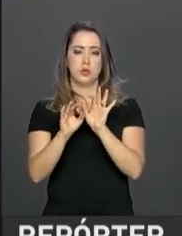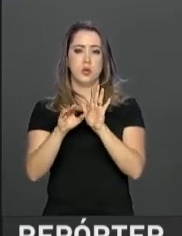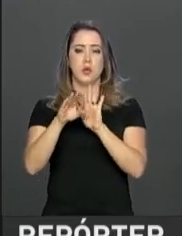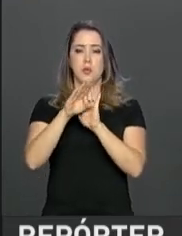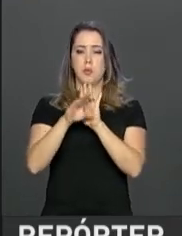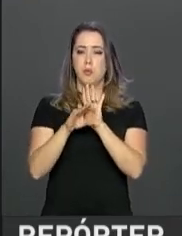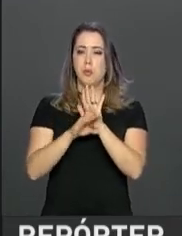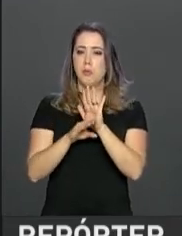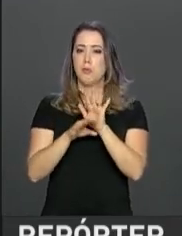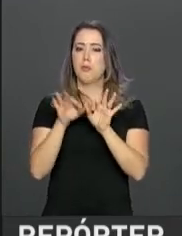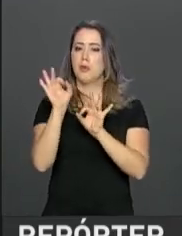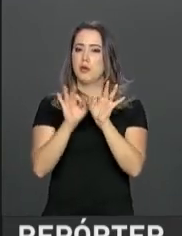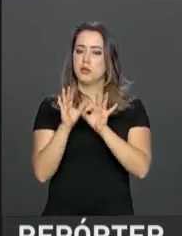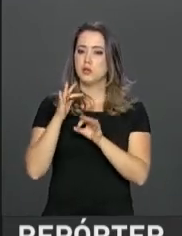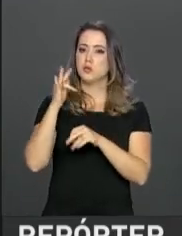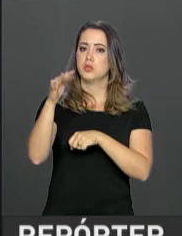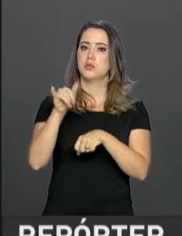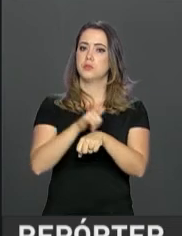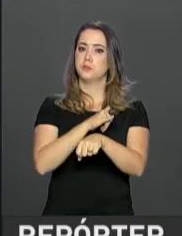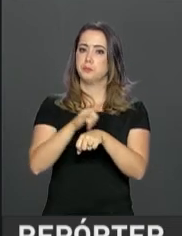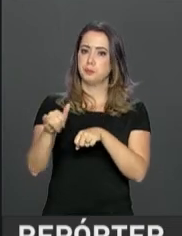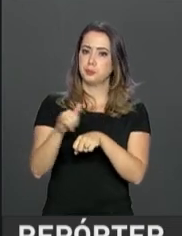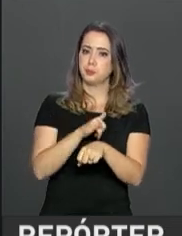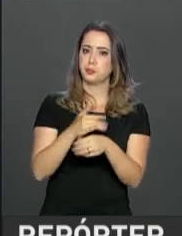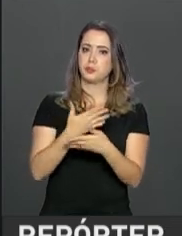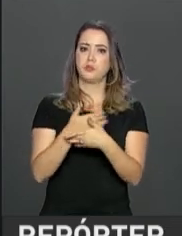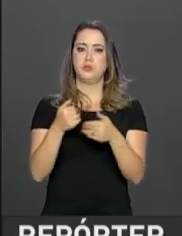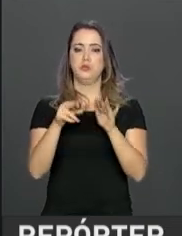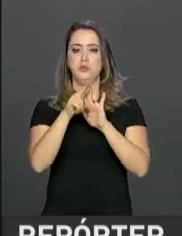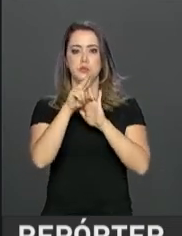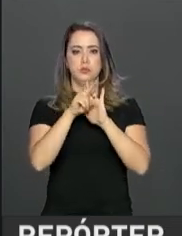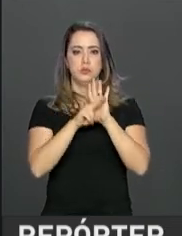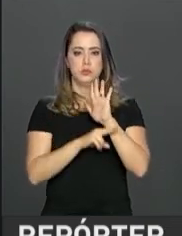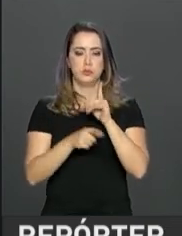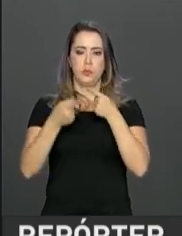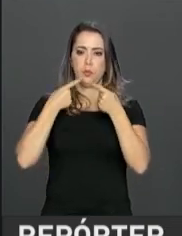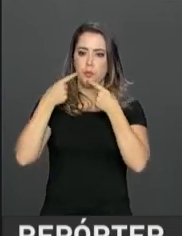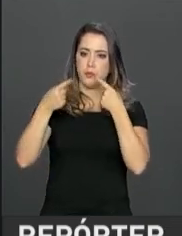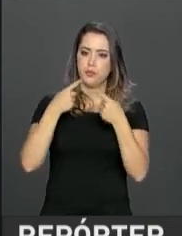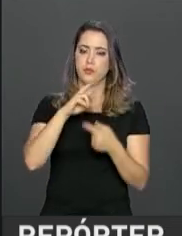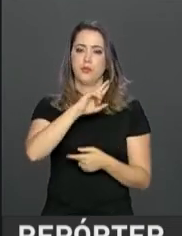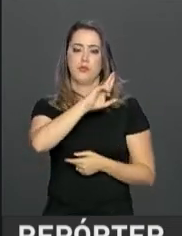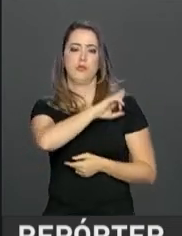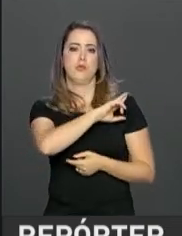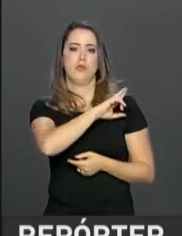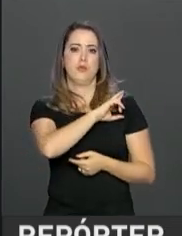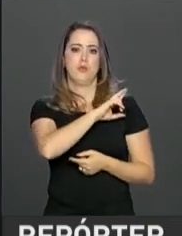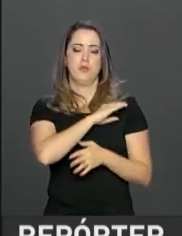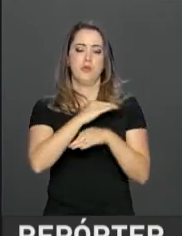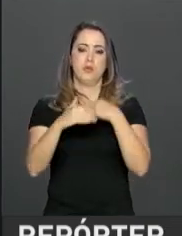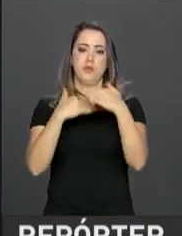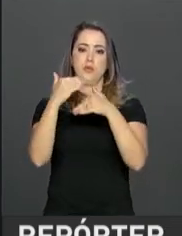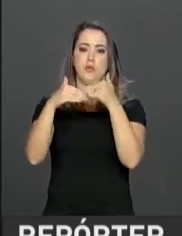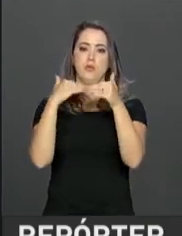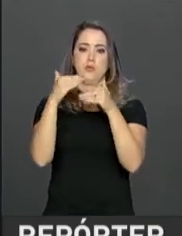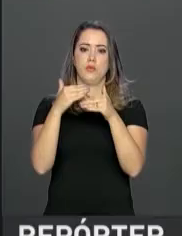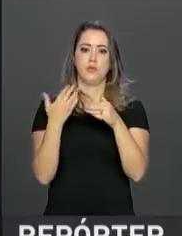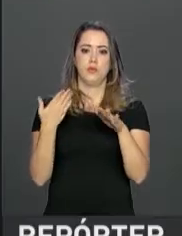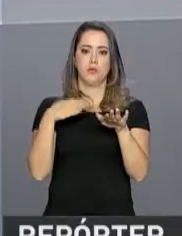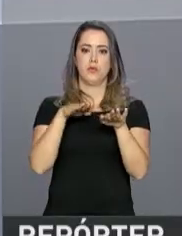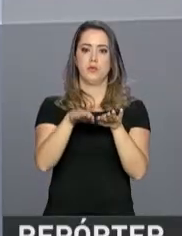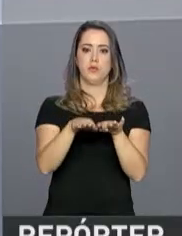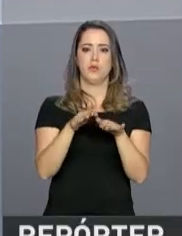a identidade de nação a melhoria regulatória ao diálogo responsável para um crescimento inclusivo